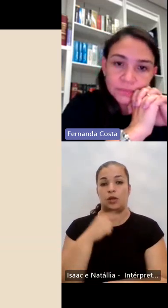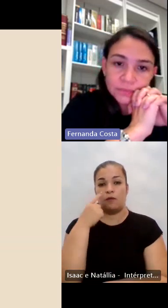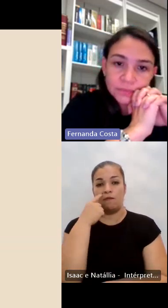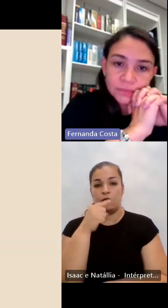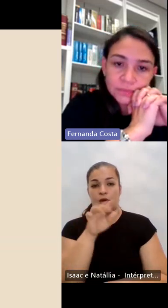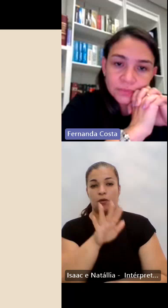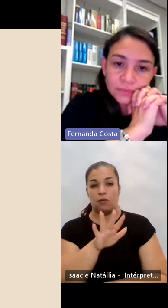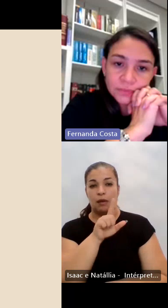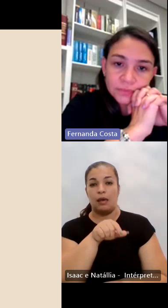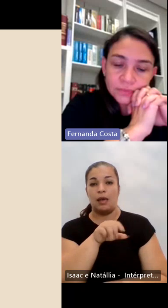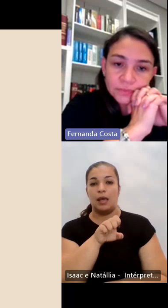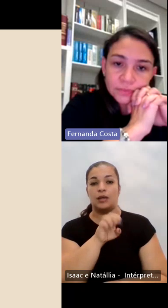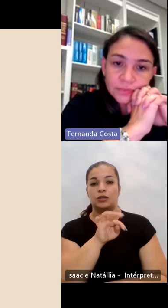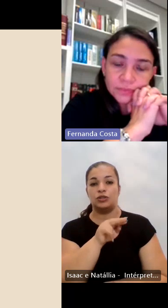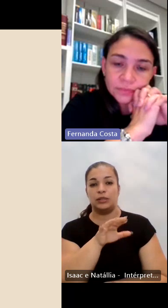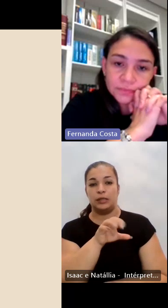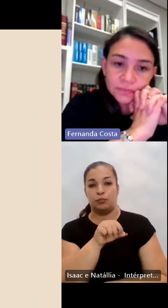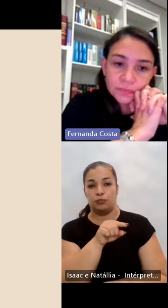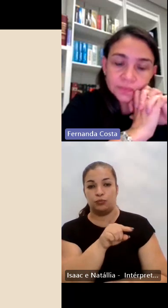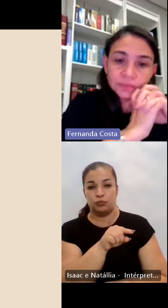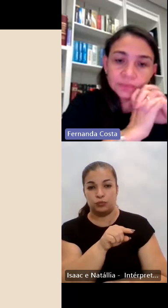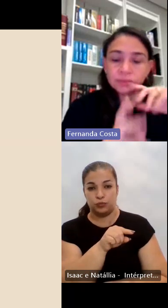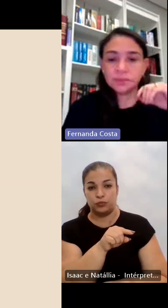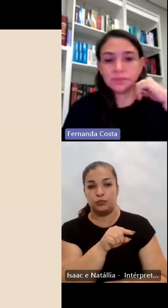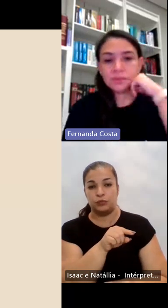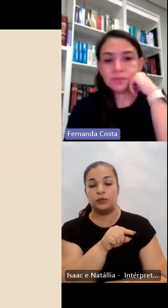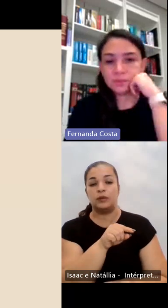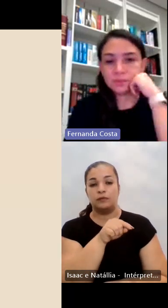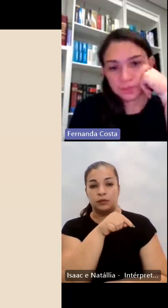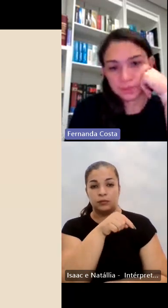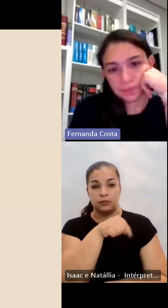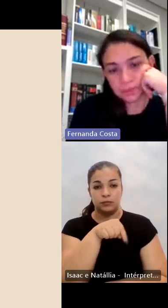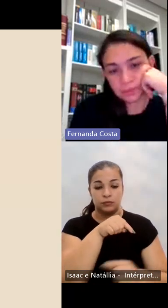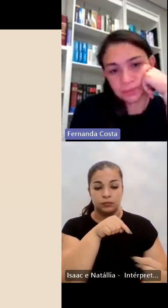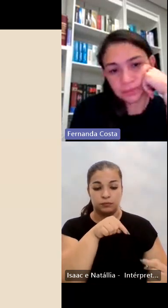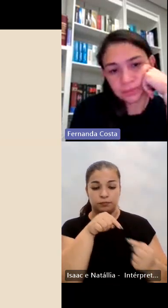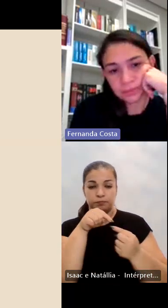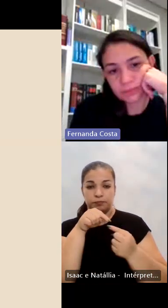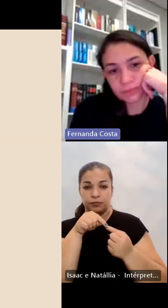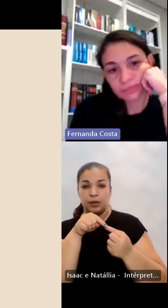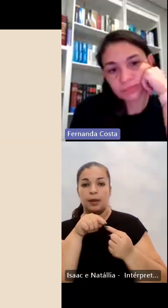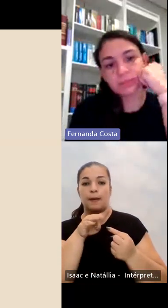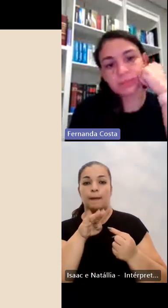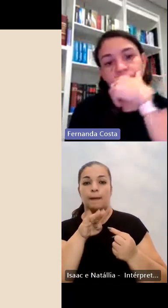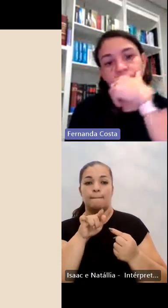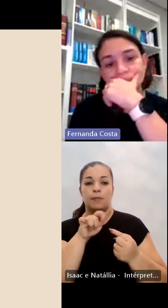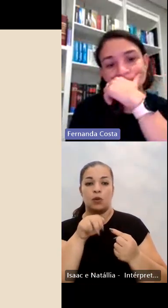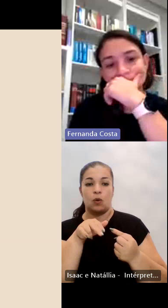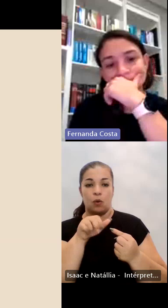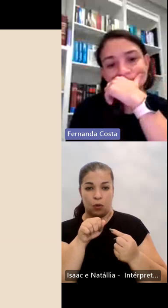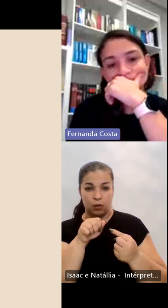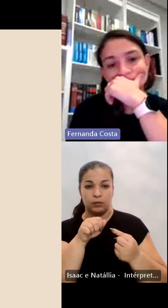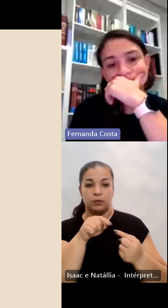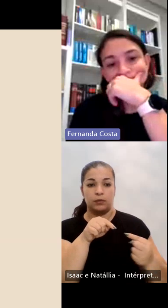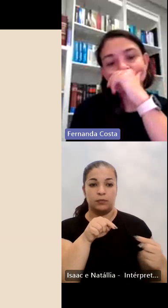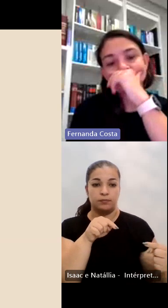o estribo aqui, ele vai se articular com a bigorna. Essa articulação entre a bigorna e o